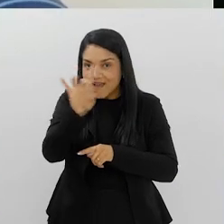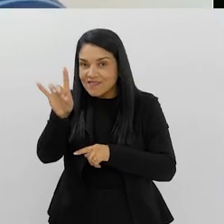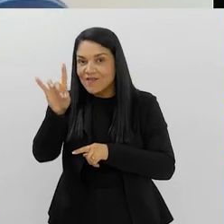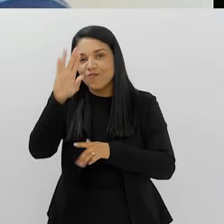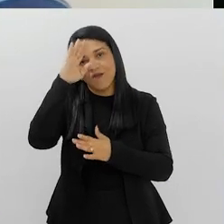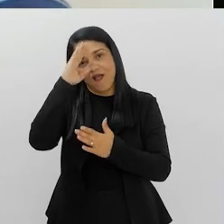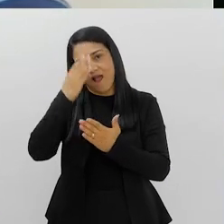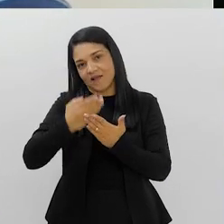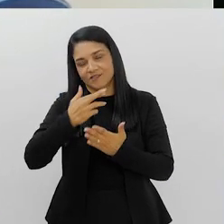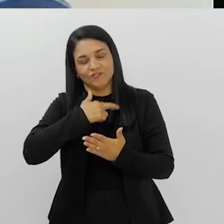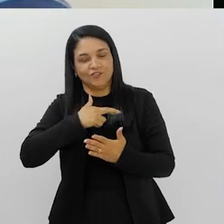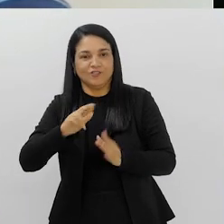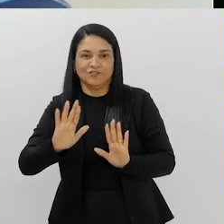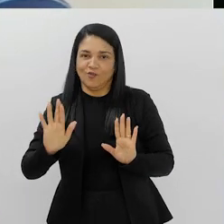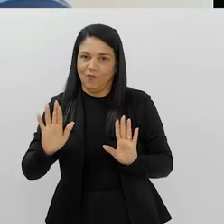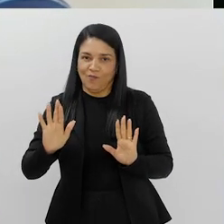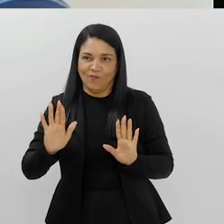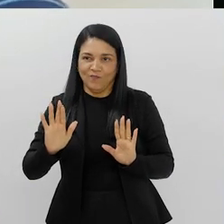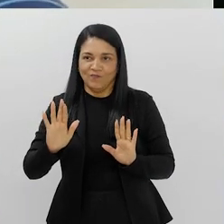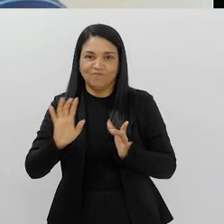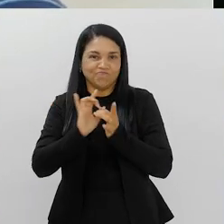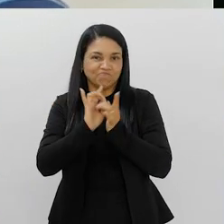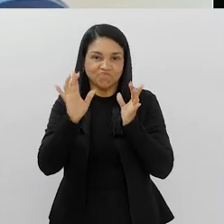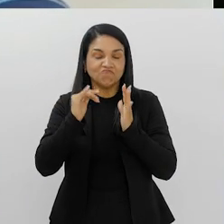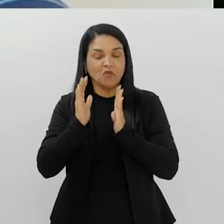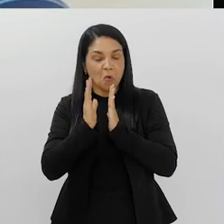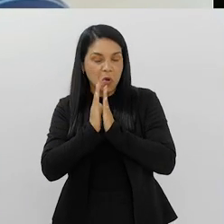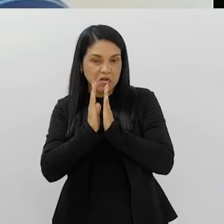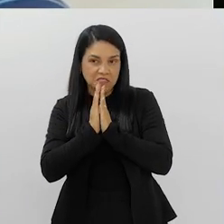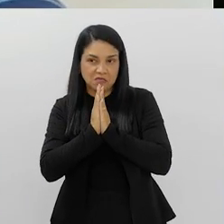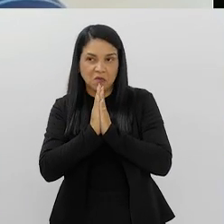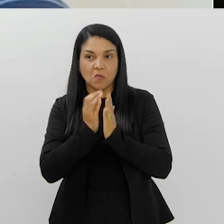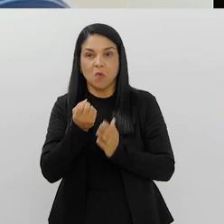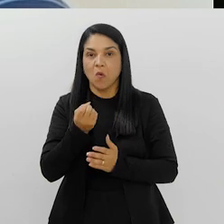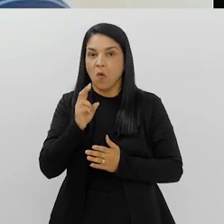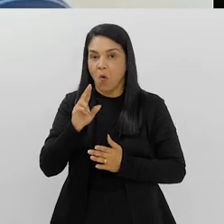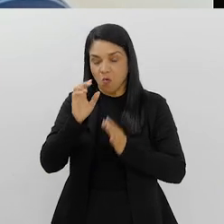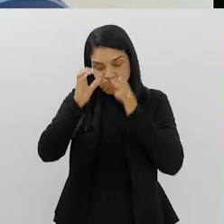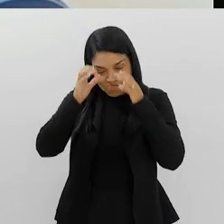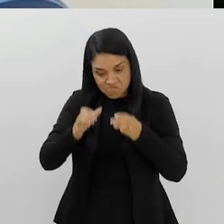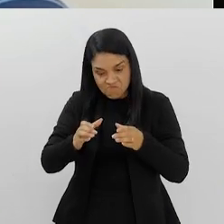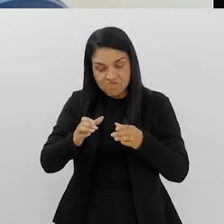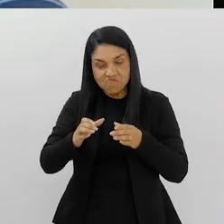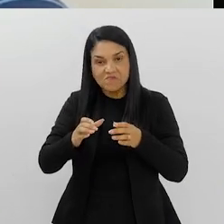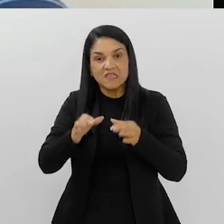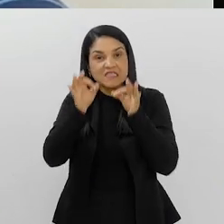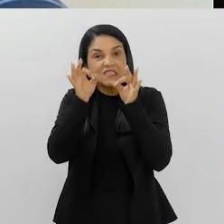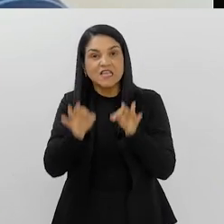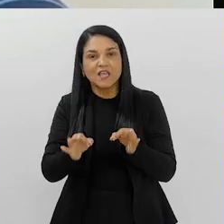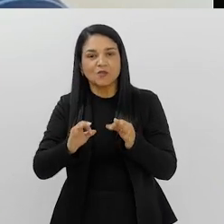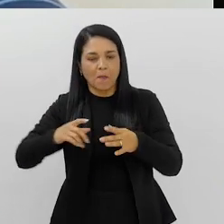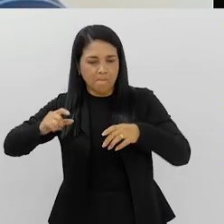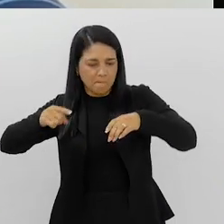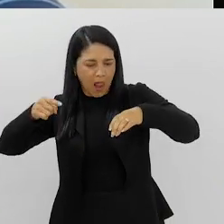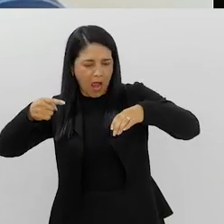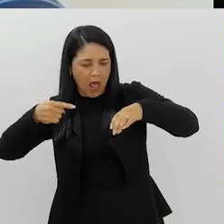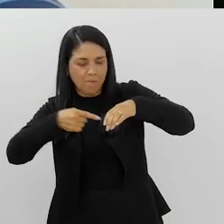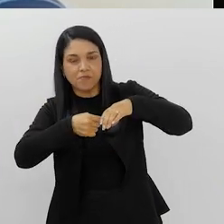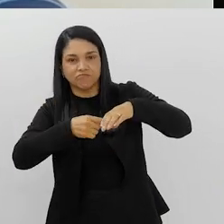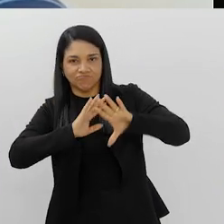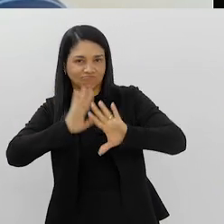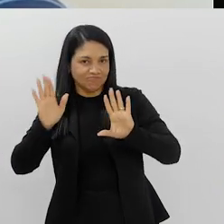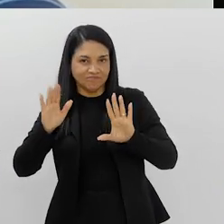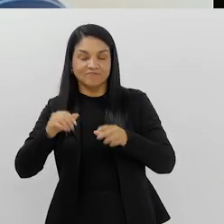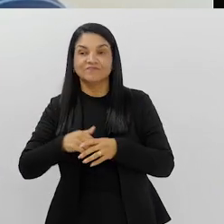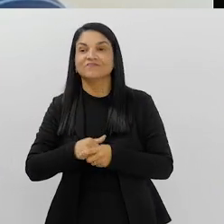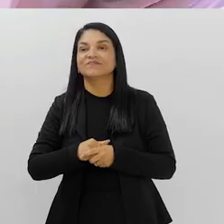um tem sua crença ali, sua religião, é. Faz a sua oração, aí que eu falo. Convicção para bater o canto, escolhe o canto e bate firme.